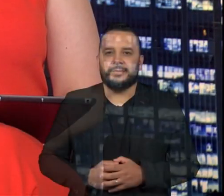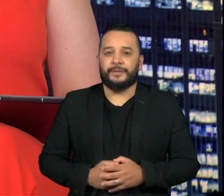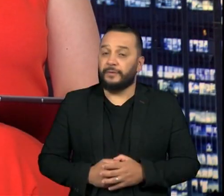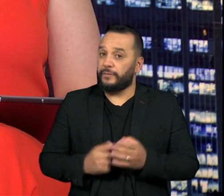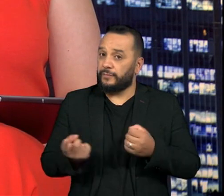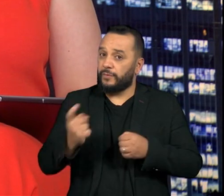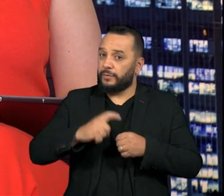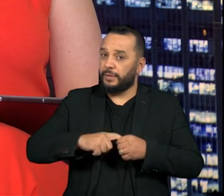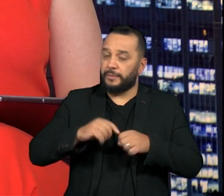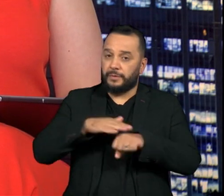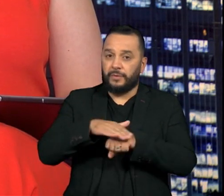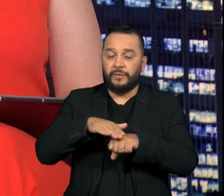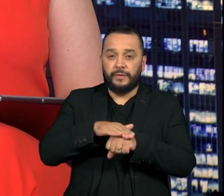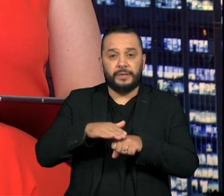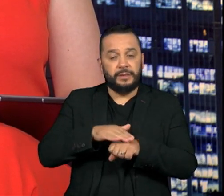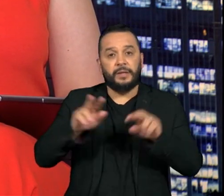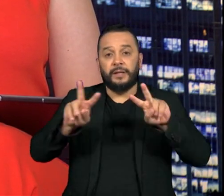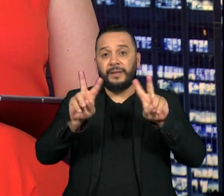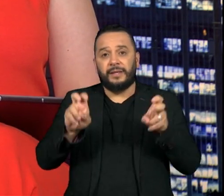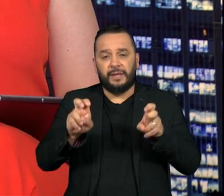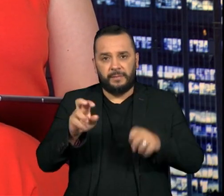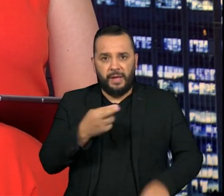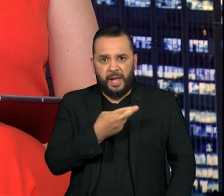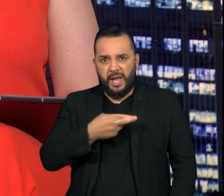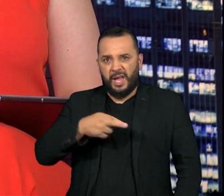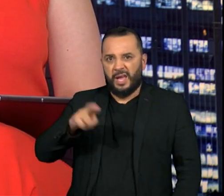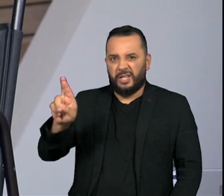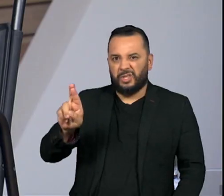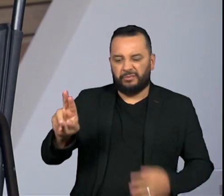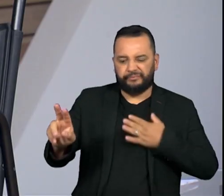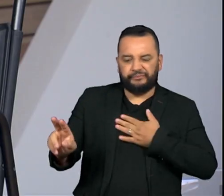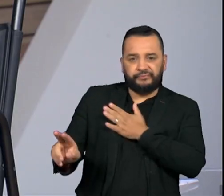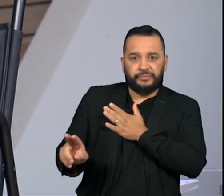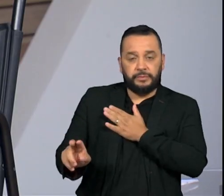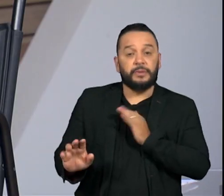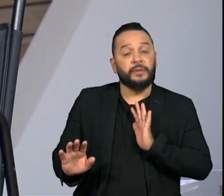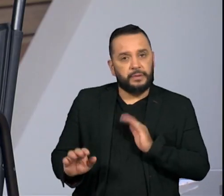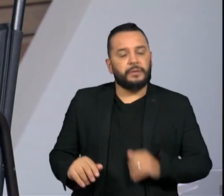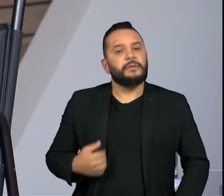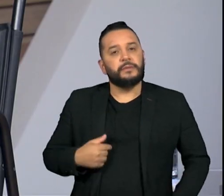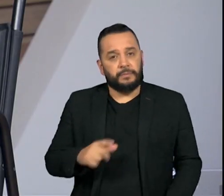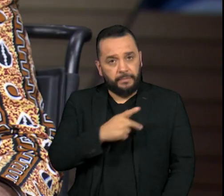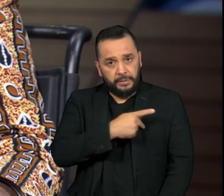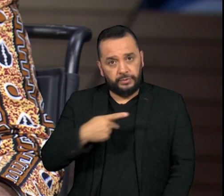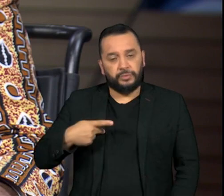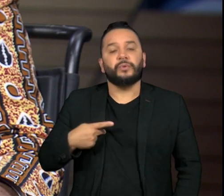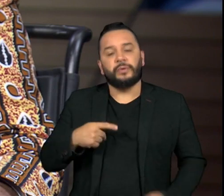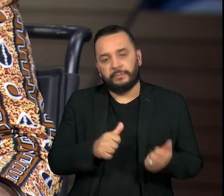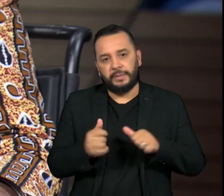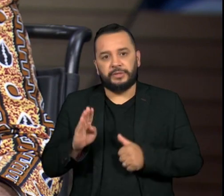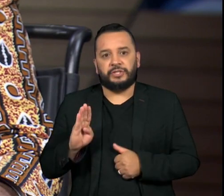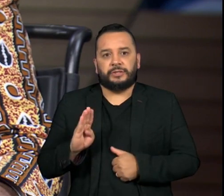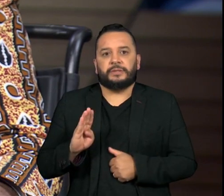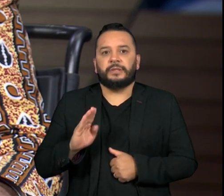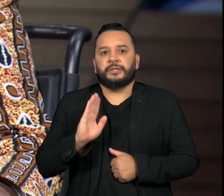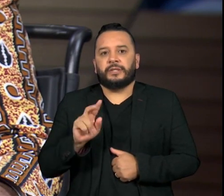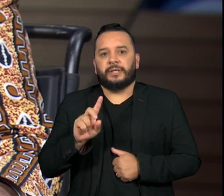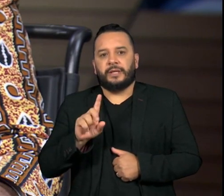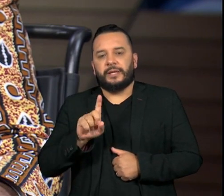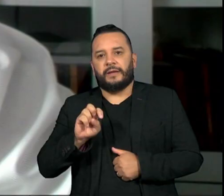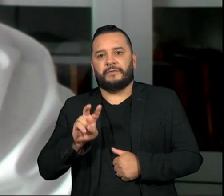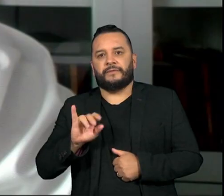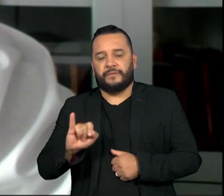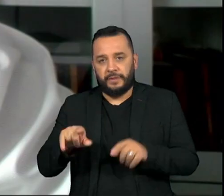Voltamos a conversar sobre intolerância religiosa com o pastor batista Davi Lago, o babalorixá Sidney Barreto Nogueira